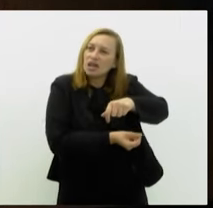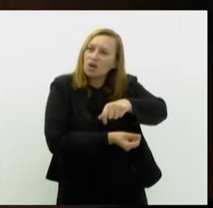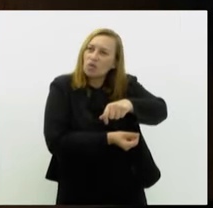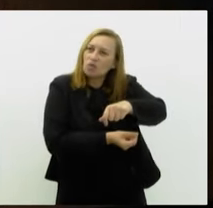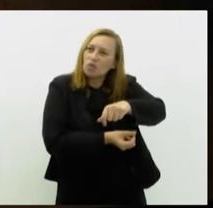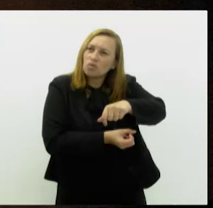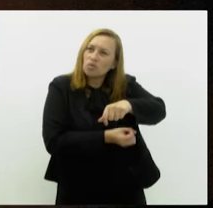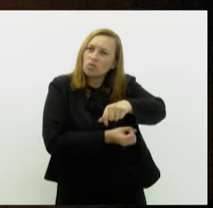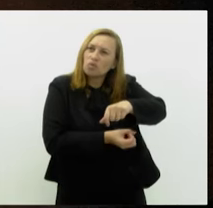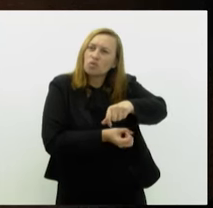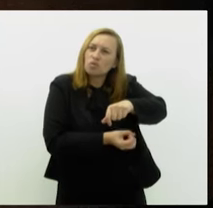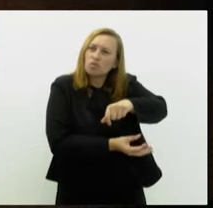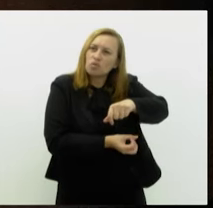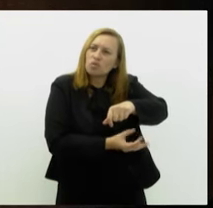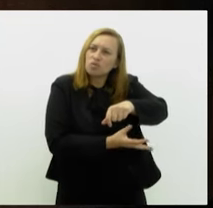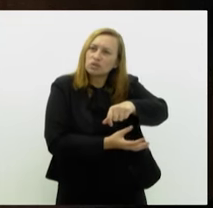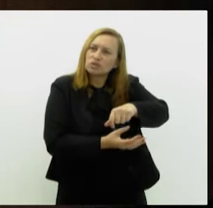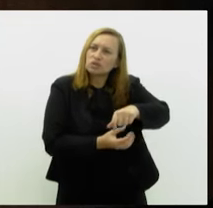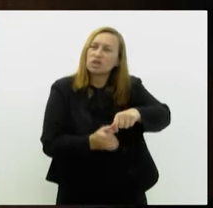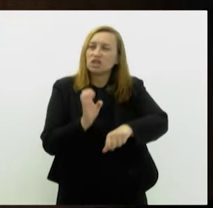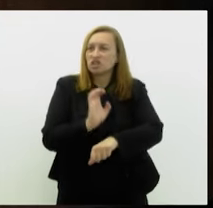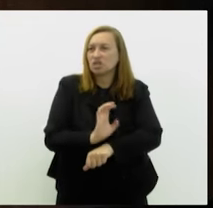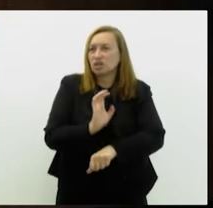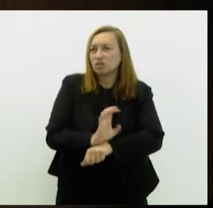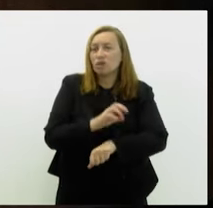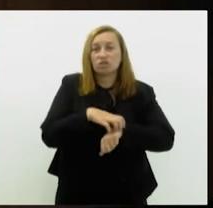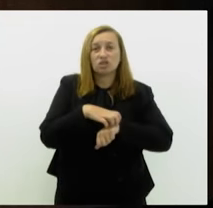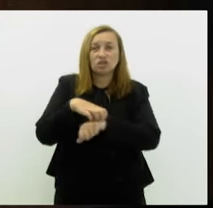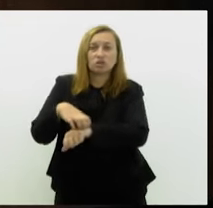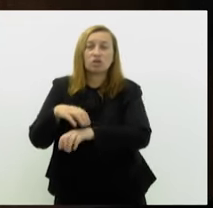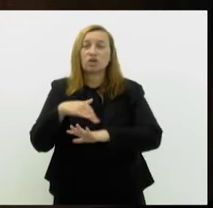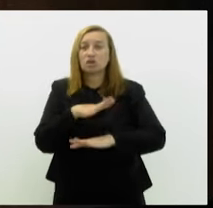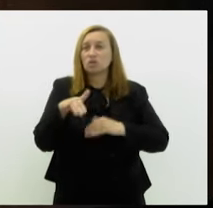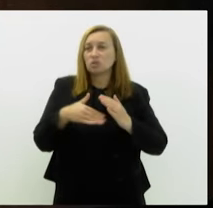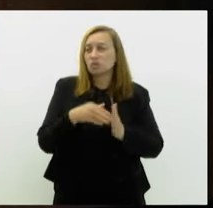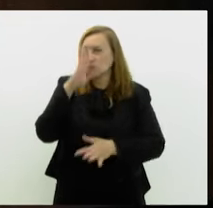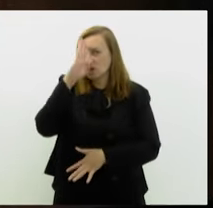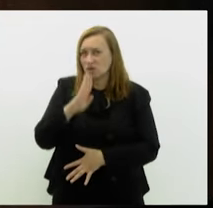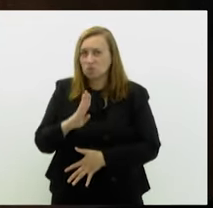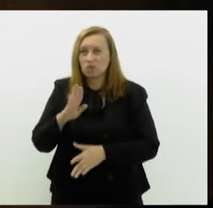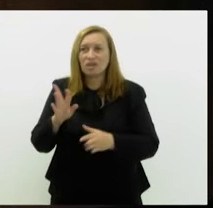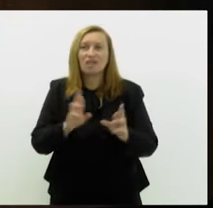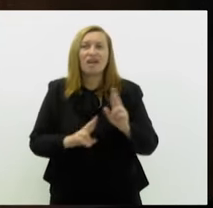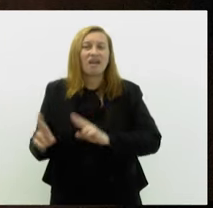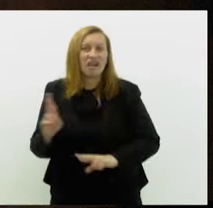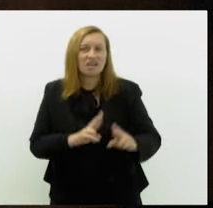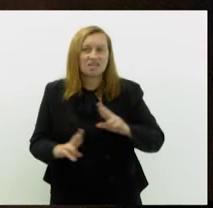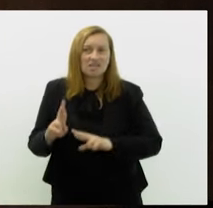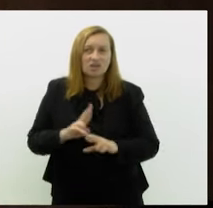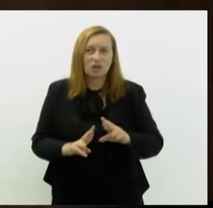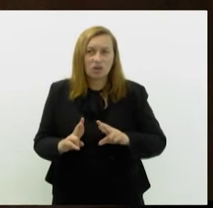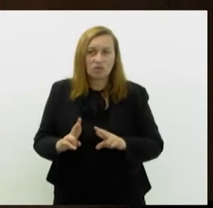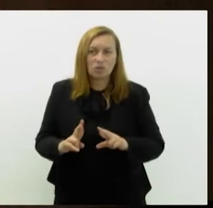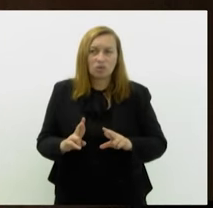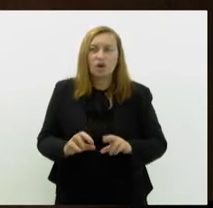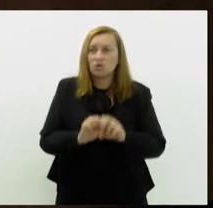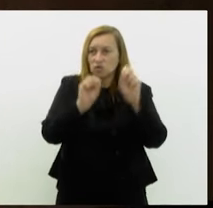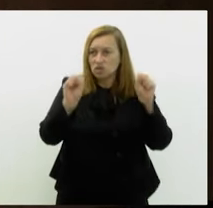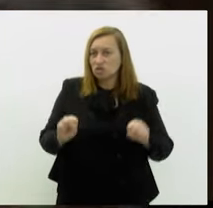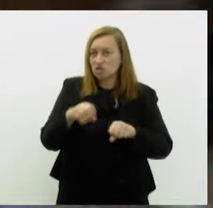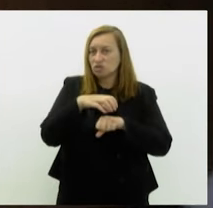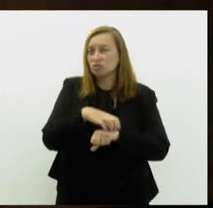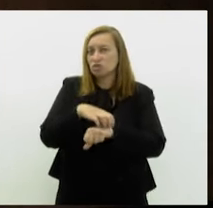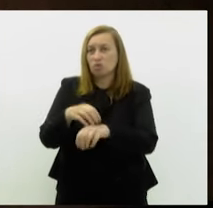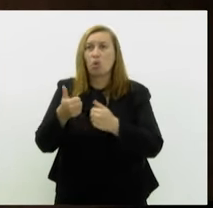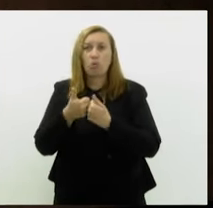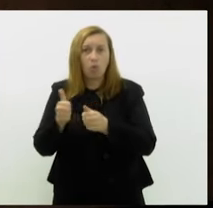que financia, né, todas as gratuidades em relação ao sistema de transportes por